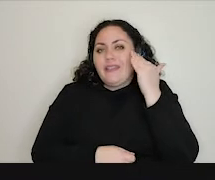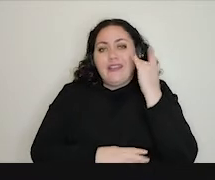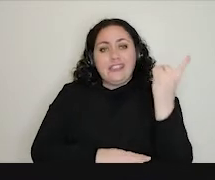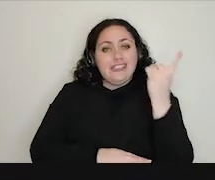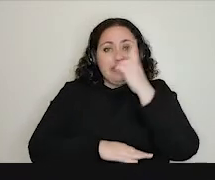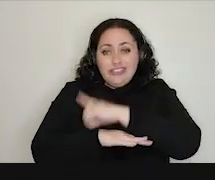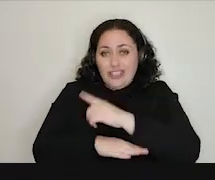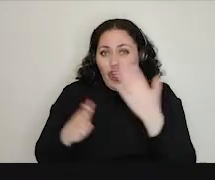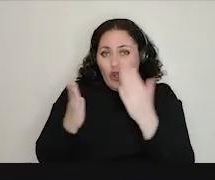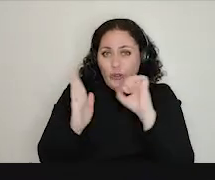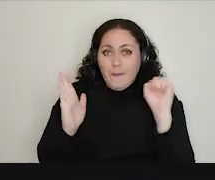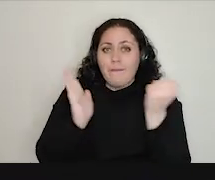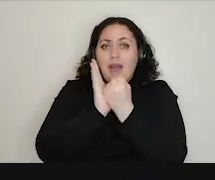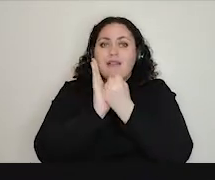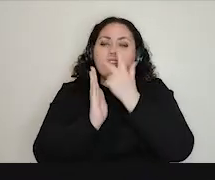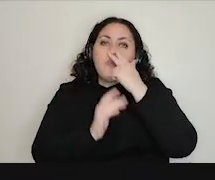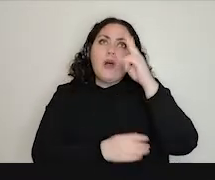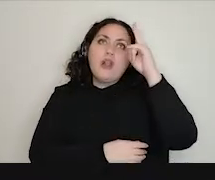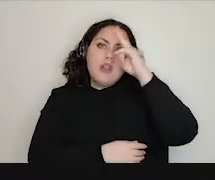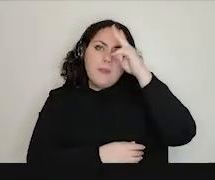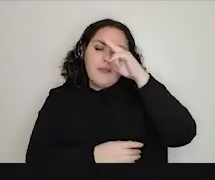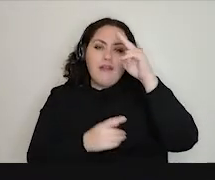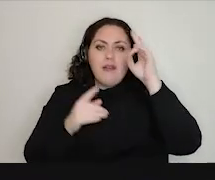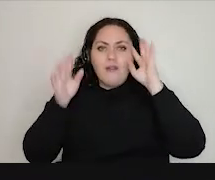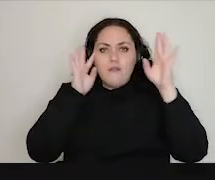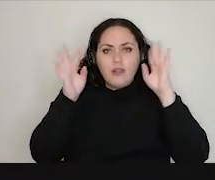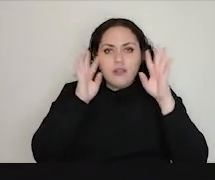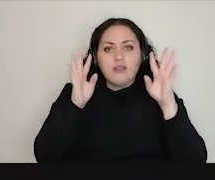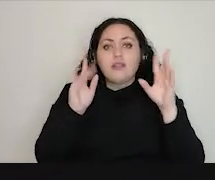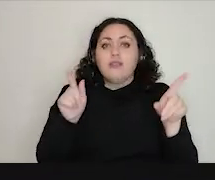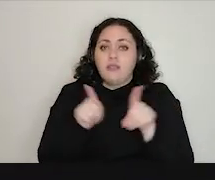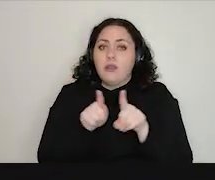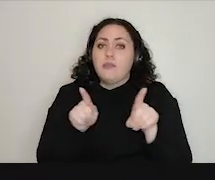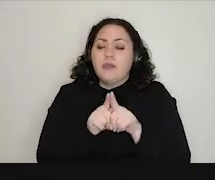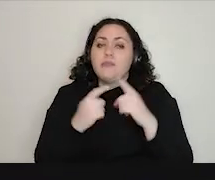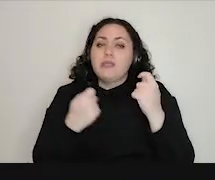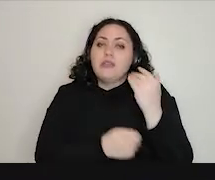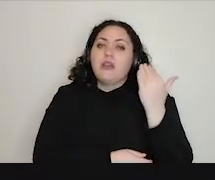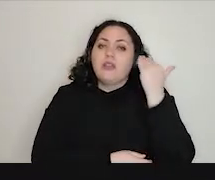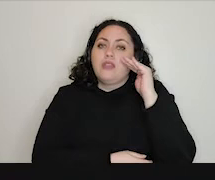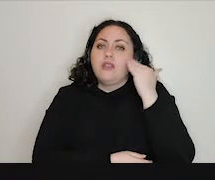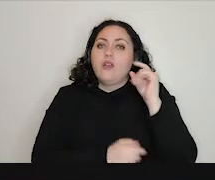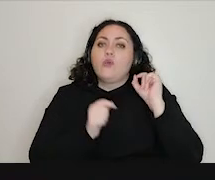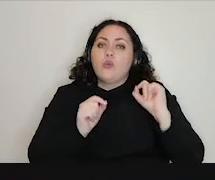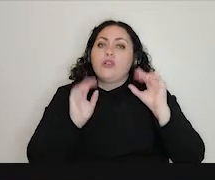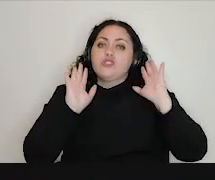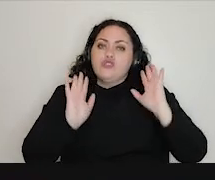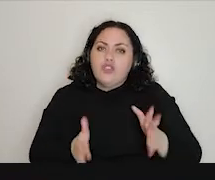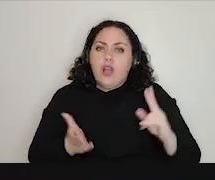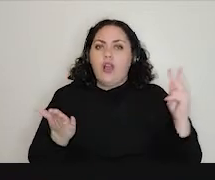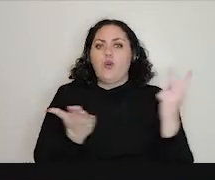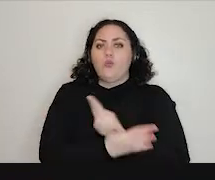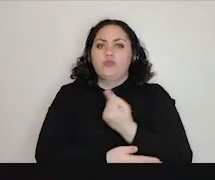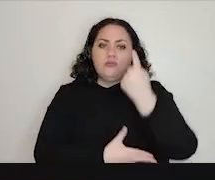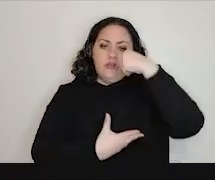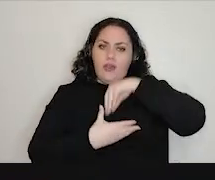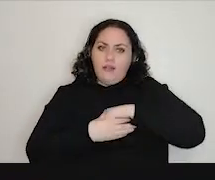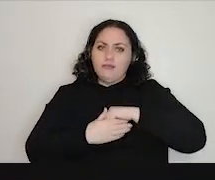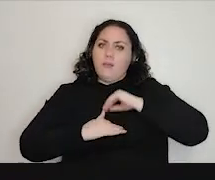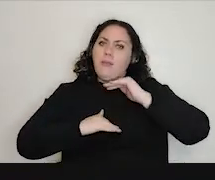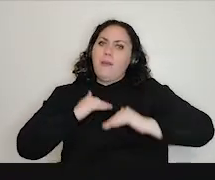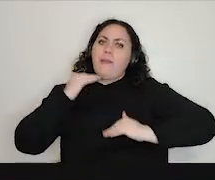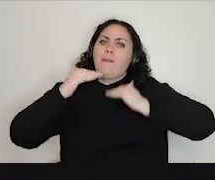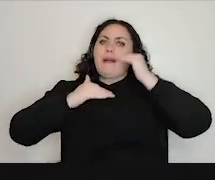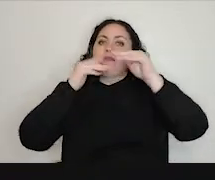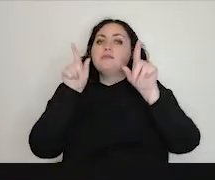de lembrança, de reflexão, inclusive entendendo todos os processos que nós já superamos e também visualizando o que